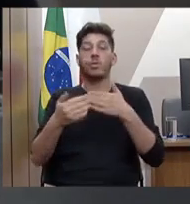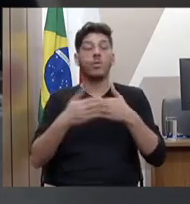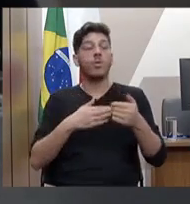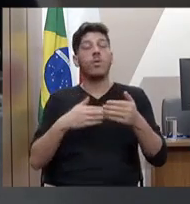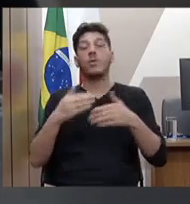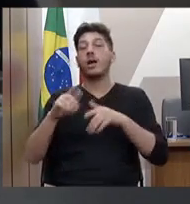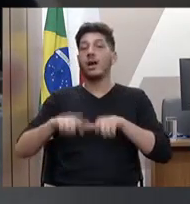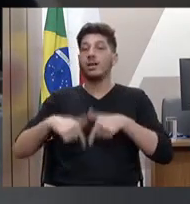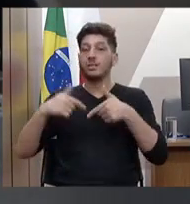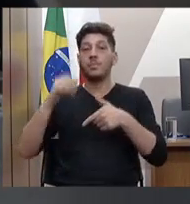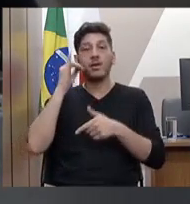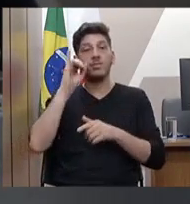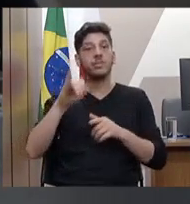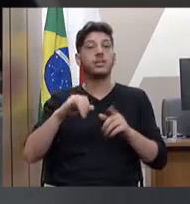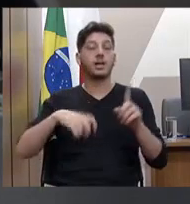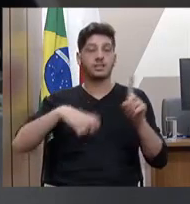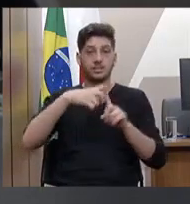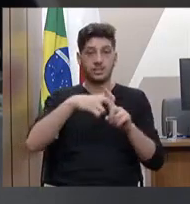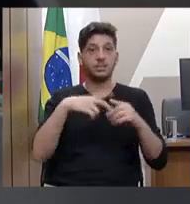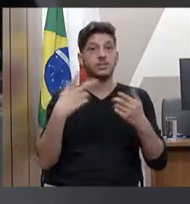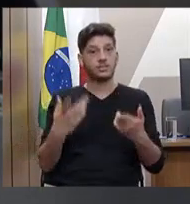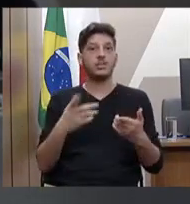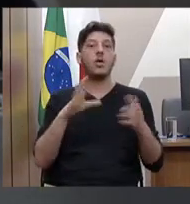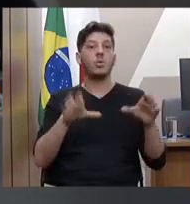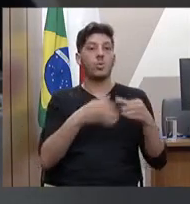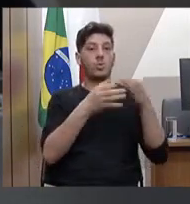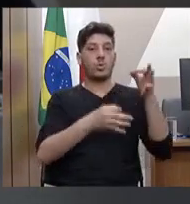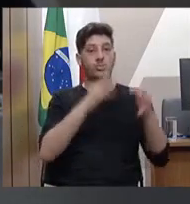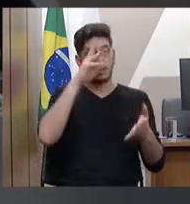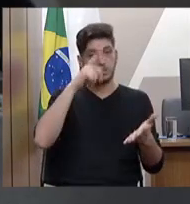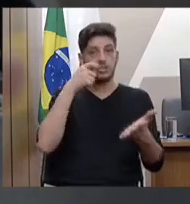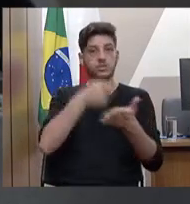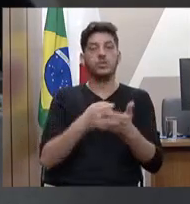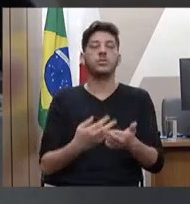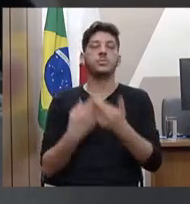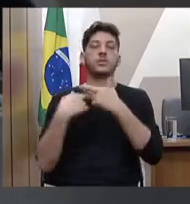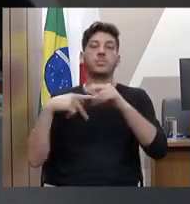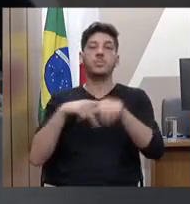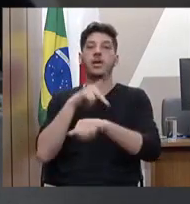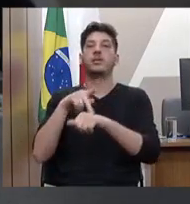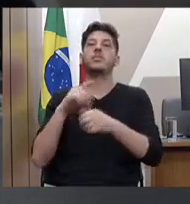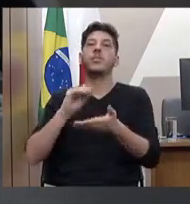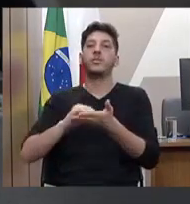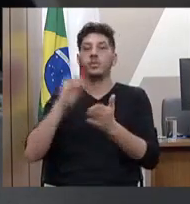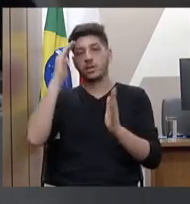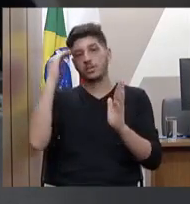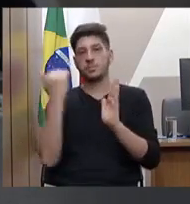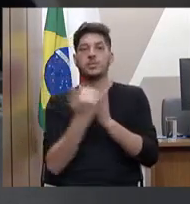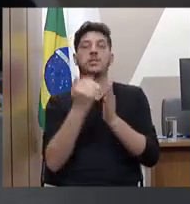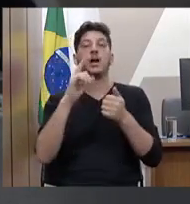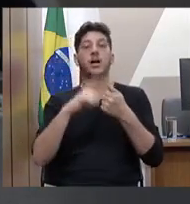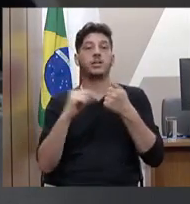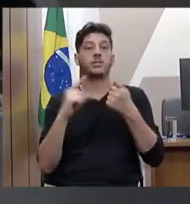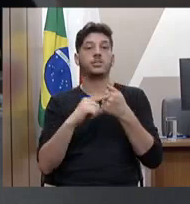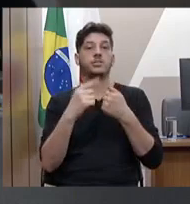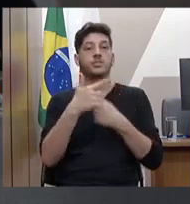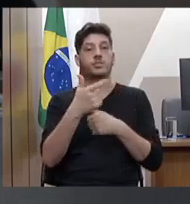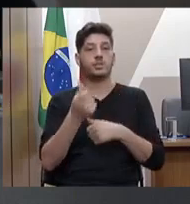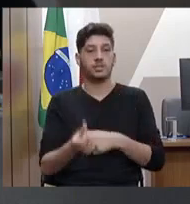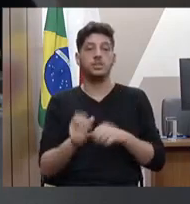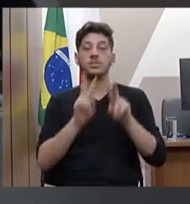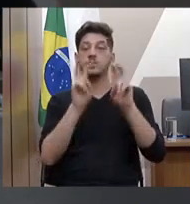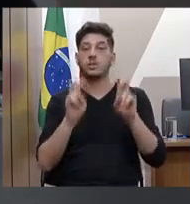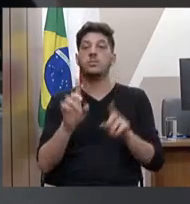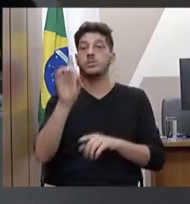assim a corte determinou a responsabilização do estado brasileiro por violação artigo 26 sobre direitos econômicos sociais e culturais